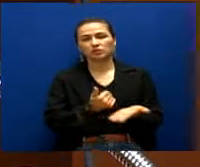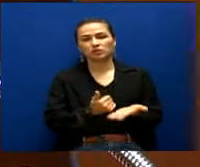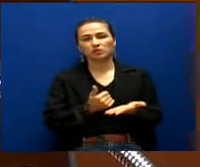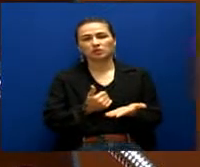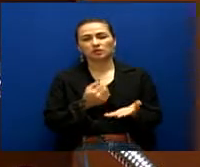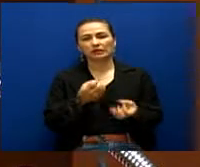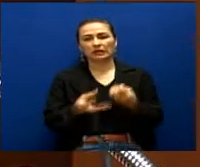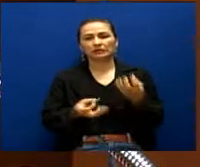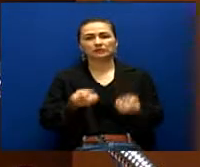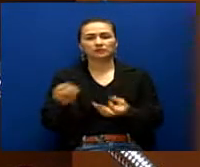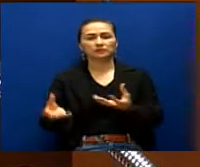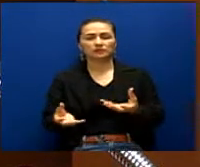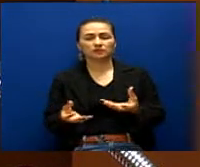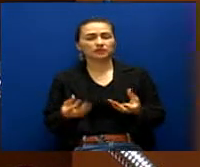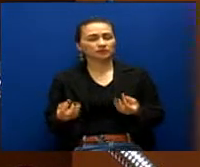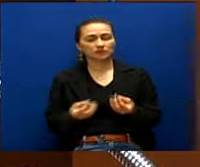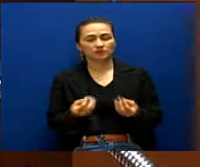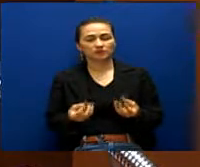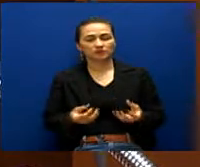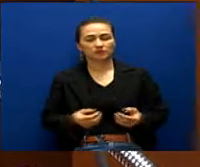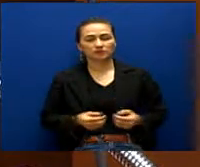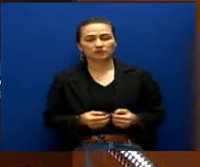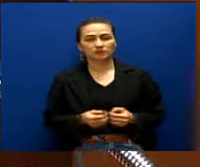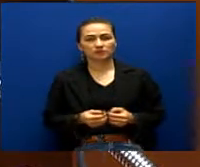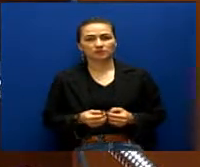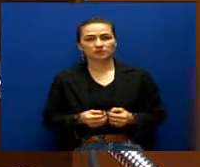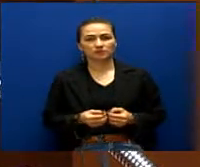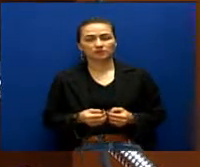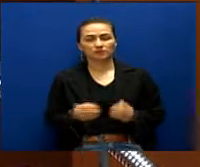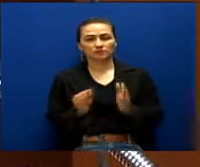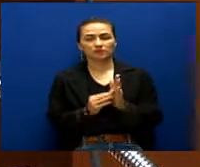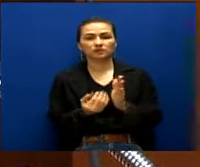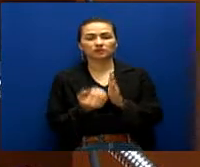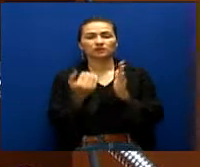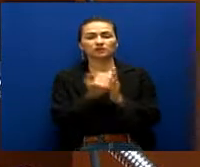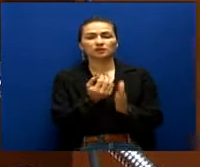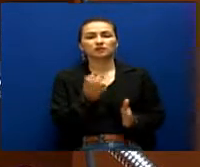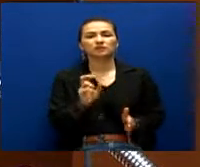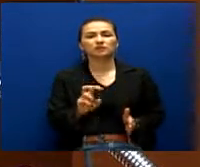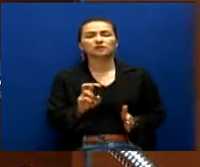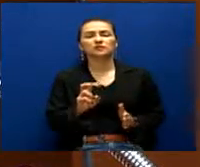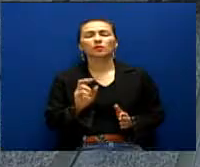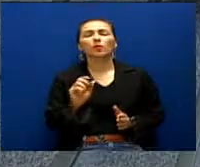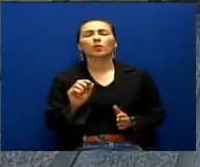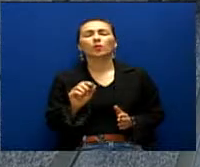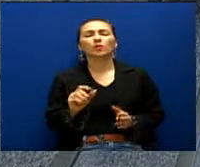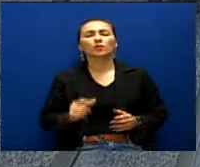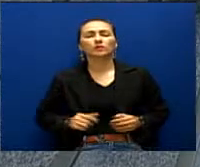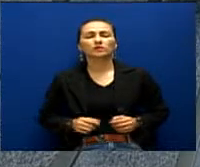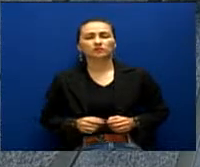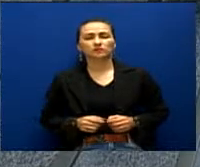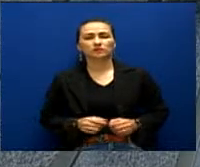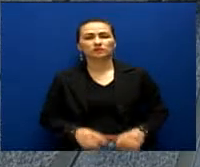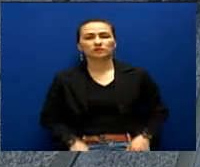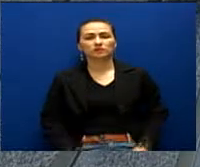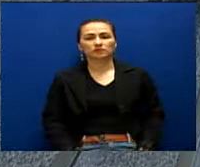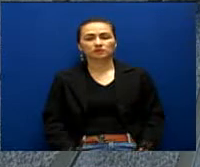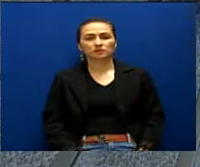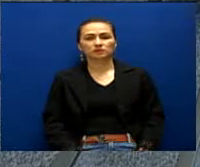na verdade, eu peço... A emenda 5, qual é, Péricles? A emenda 5.